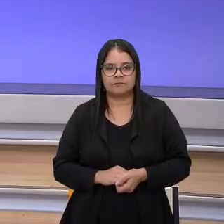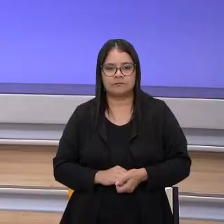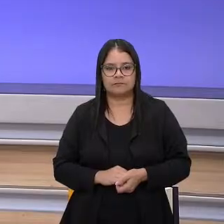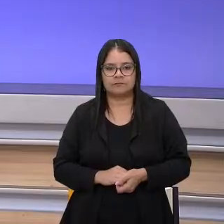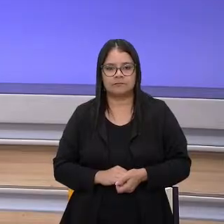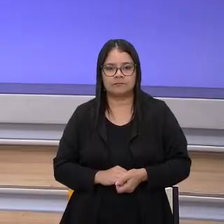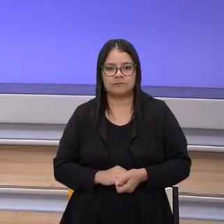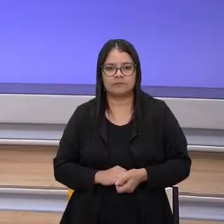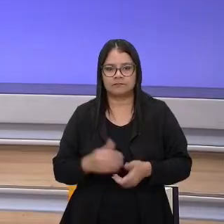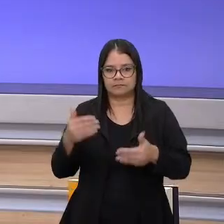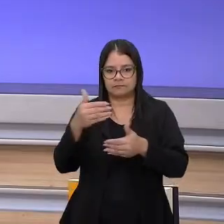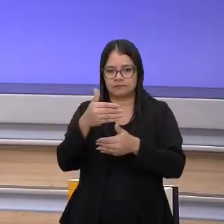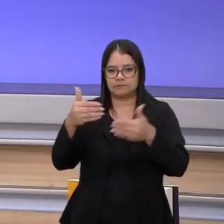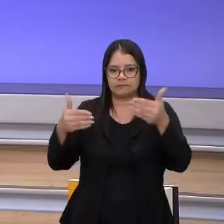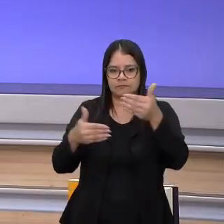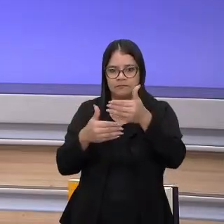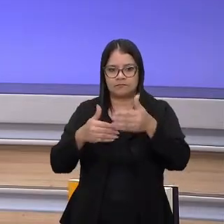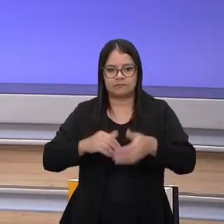Pode passar.